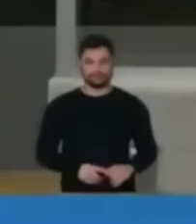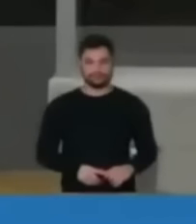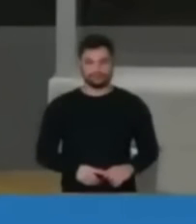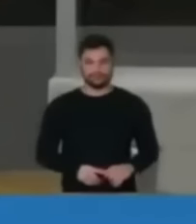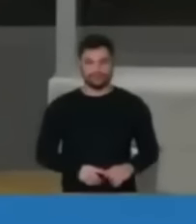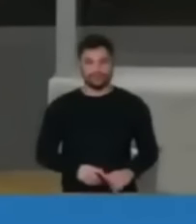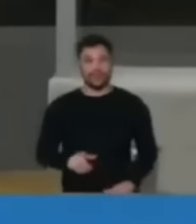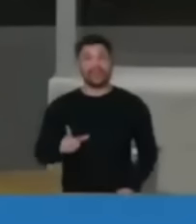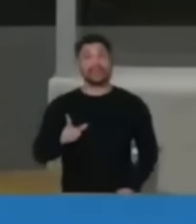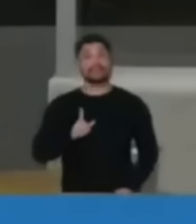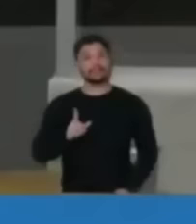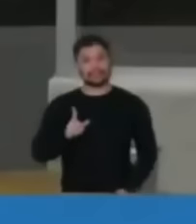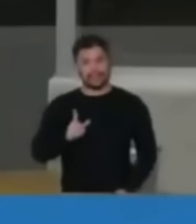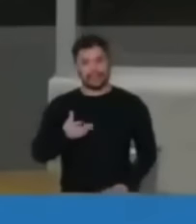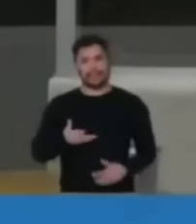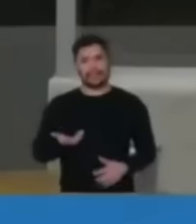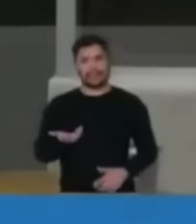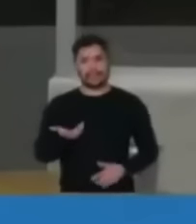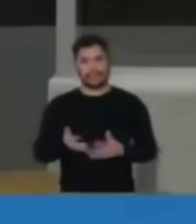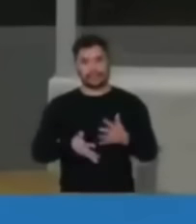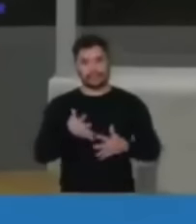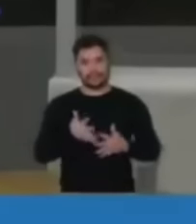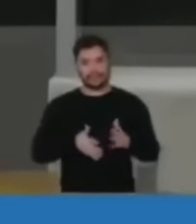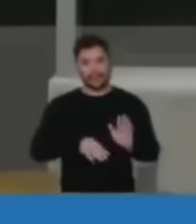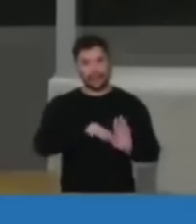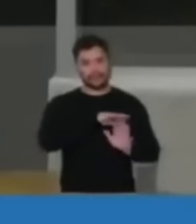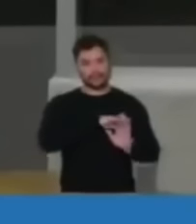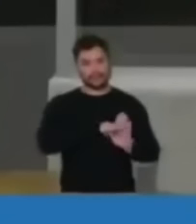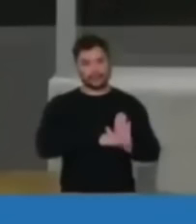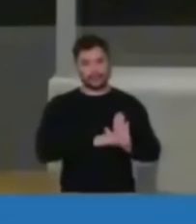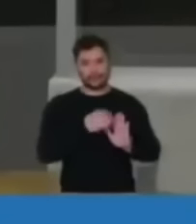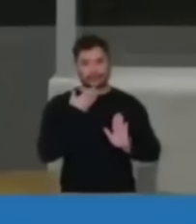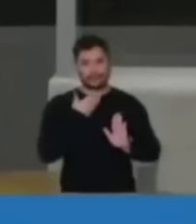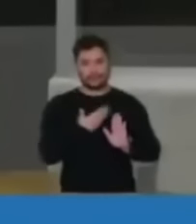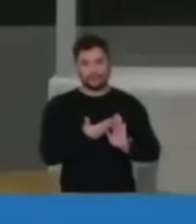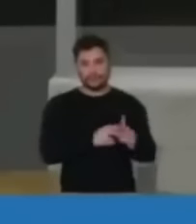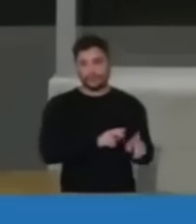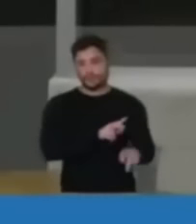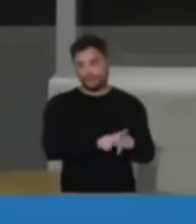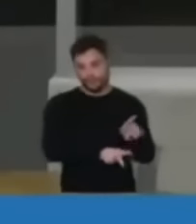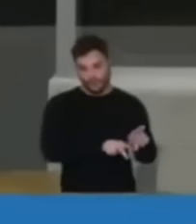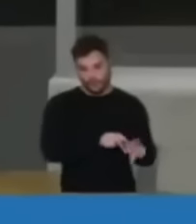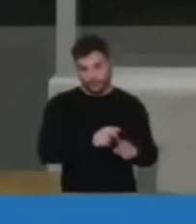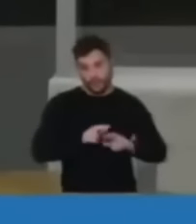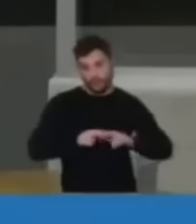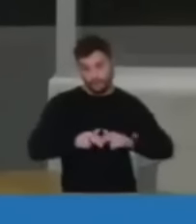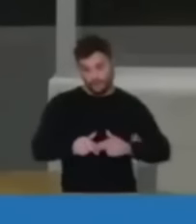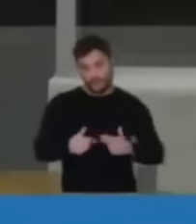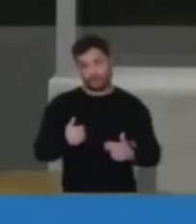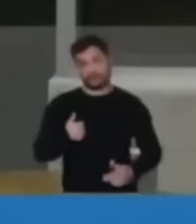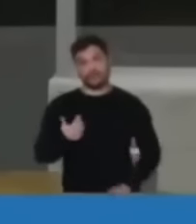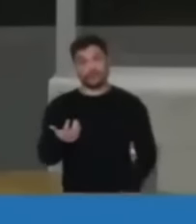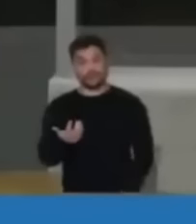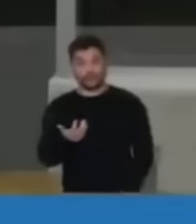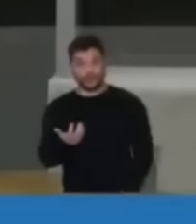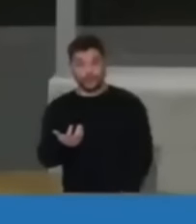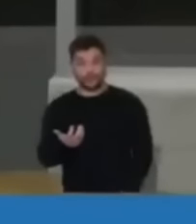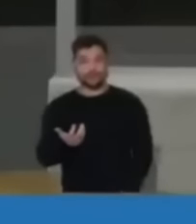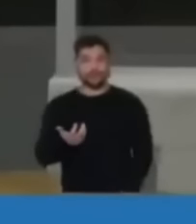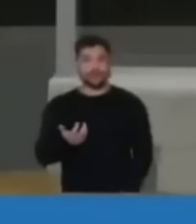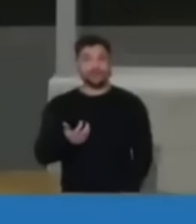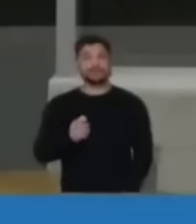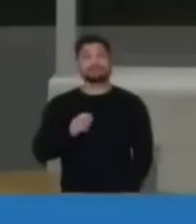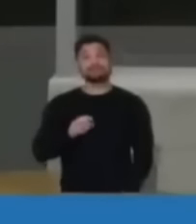um boicote à política pública que está sendo implementada. Por isso, eu queria dizer o seguinte: se fosse para